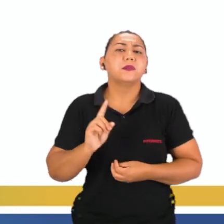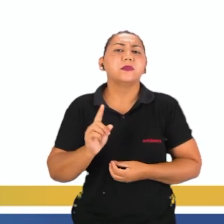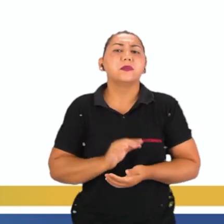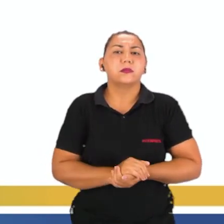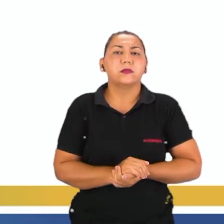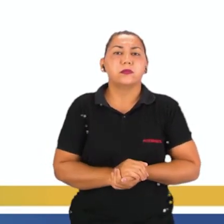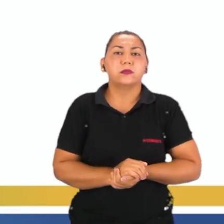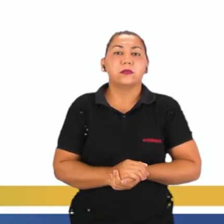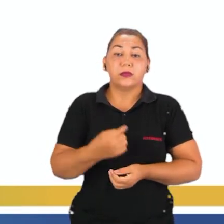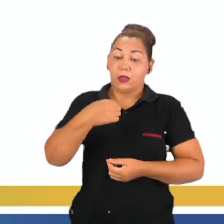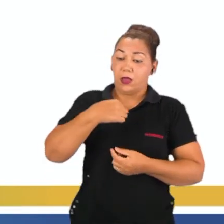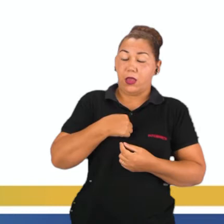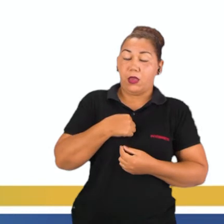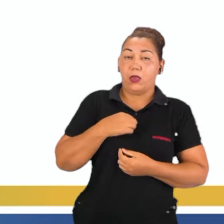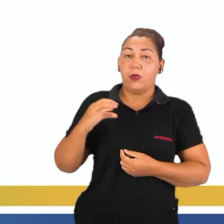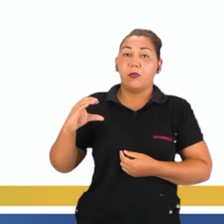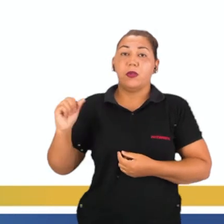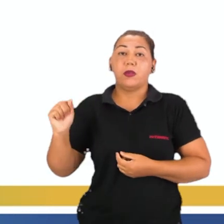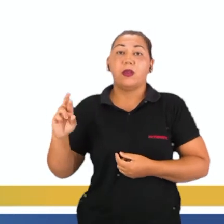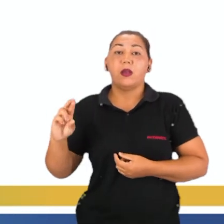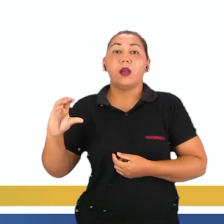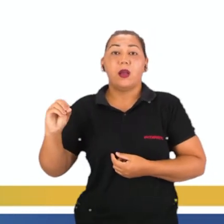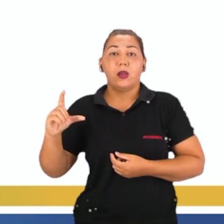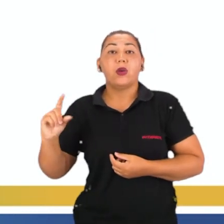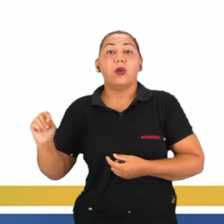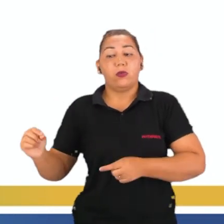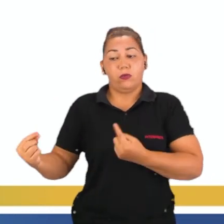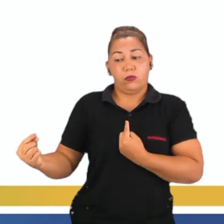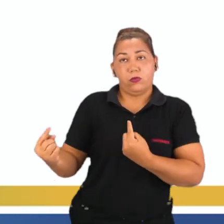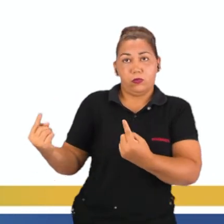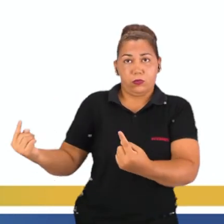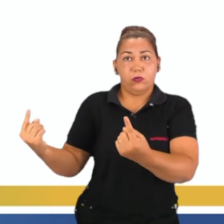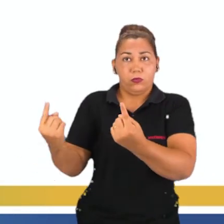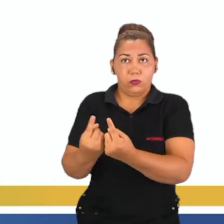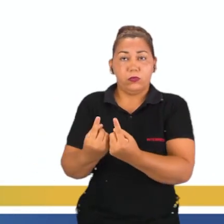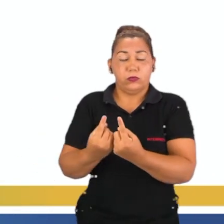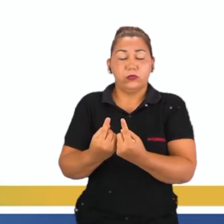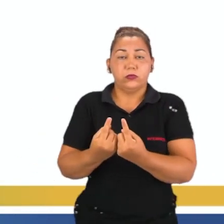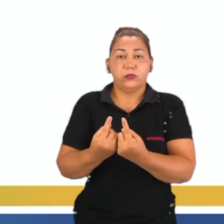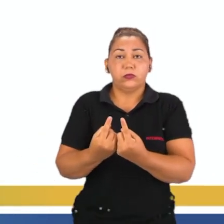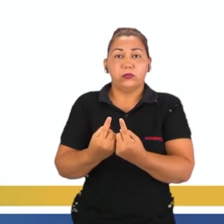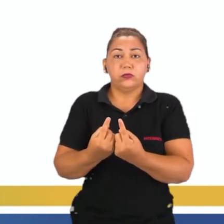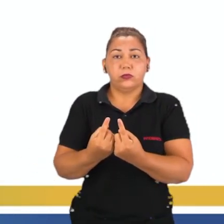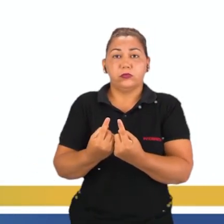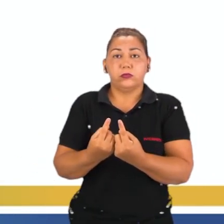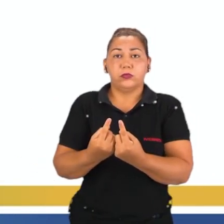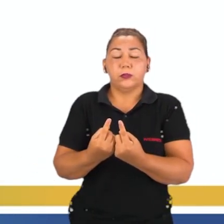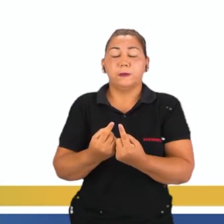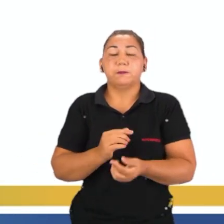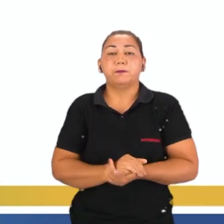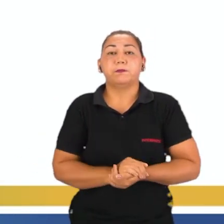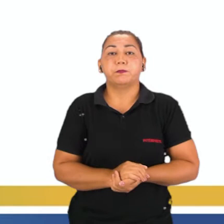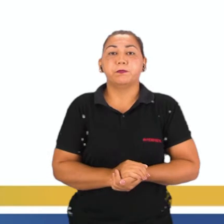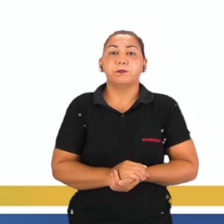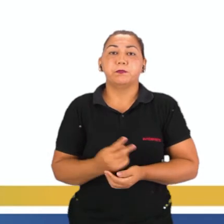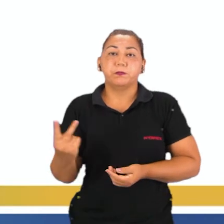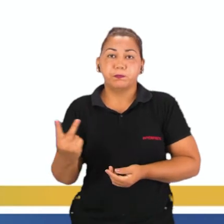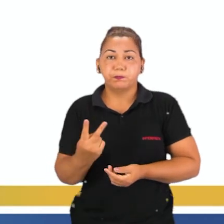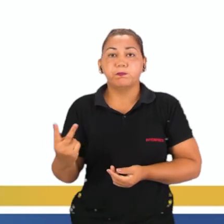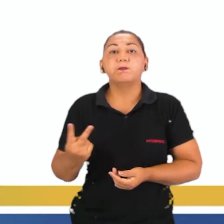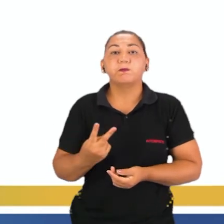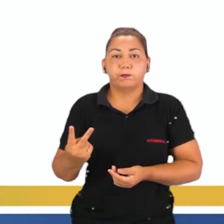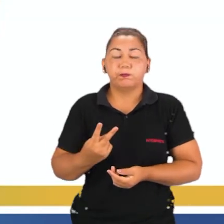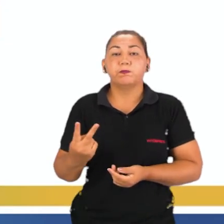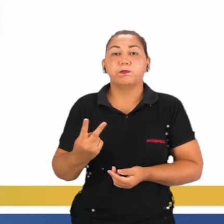previstos. Vamos à pergunta. O que estava prevista? A entrega e o recibo. Dois núcleos do